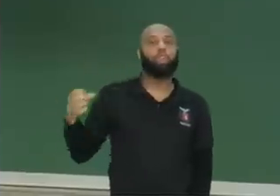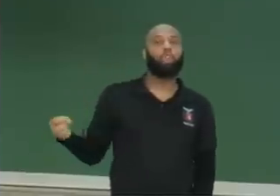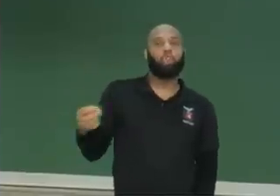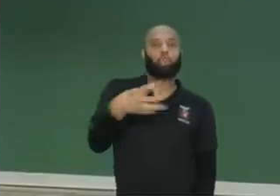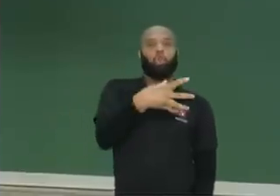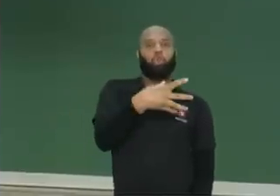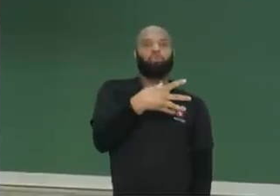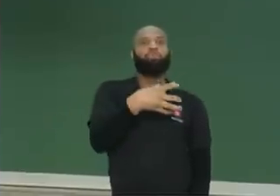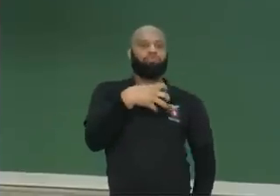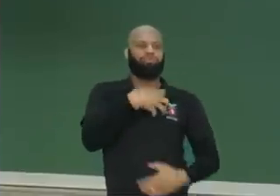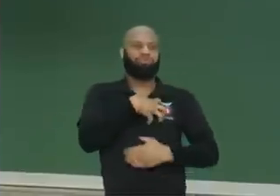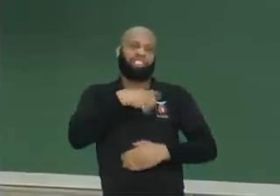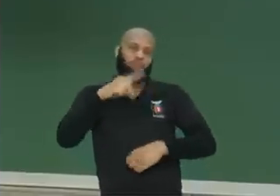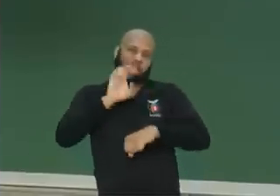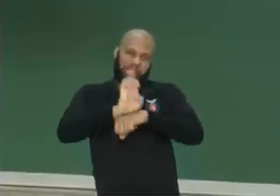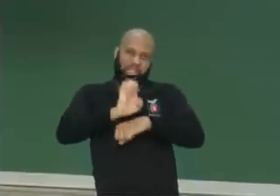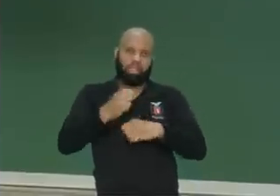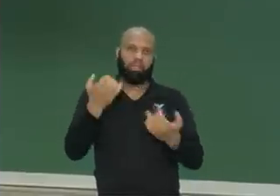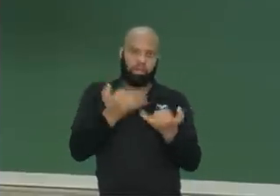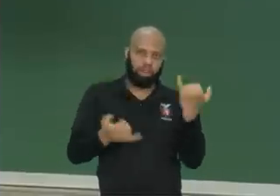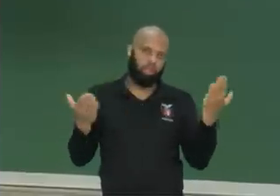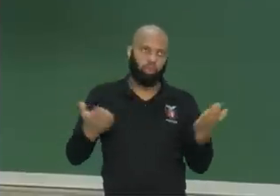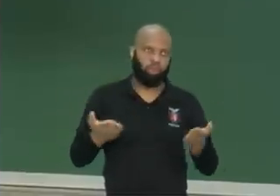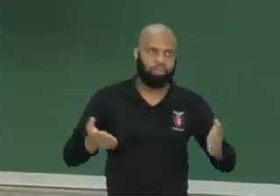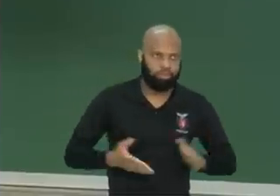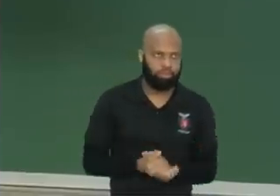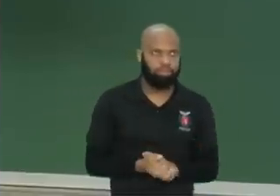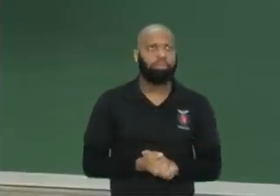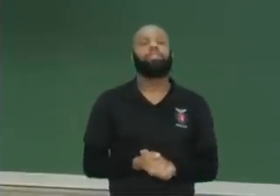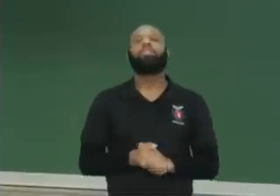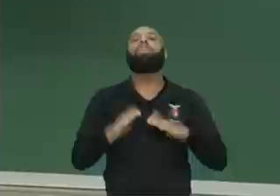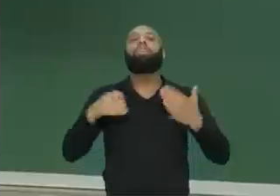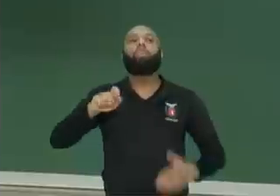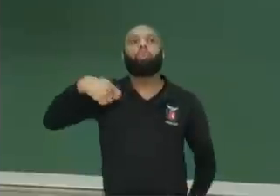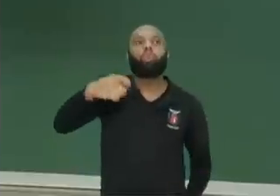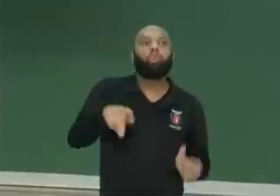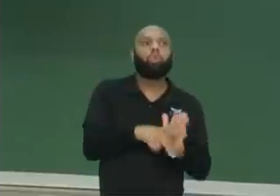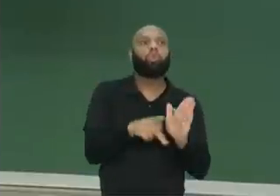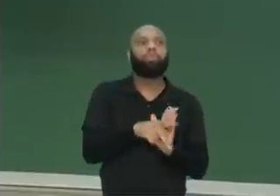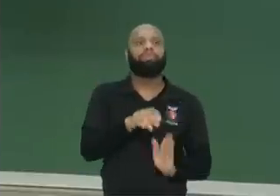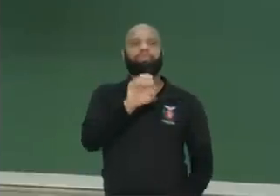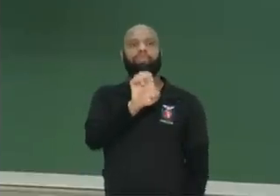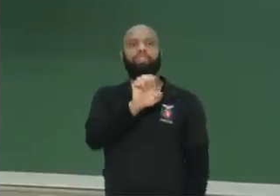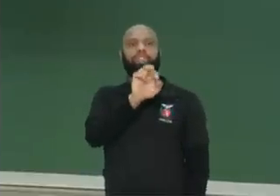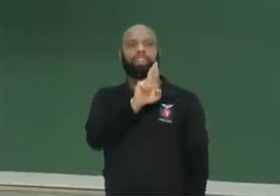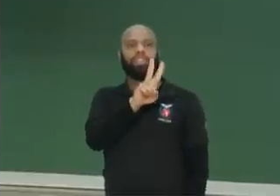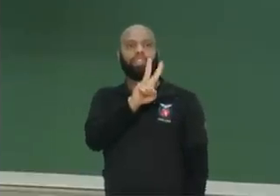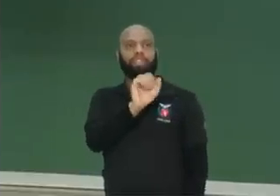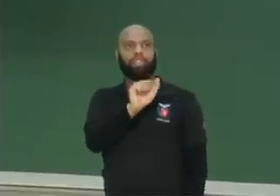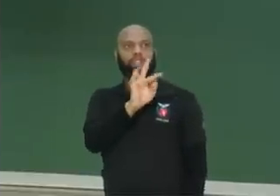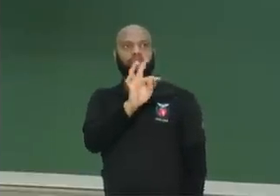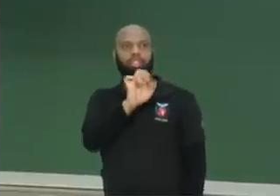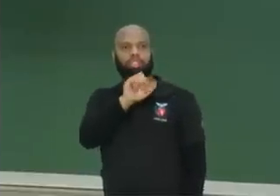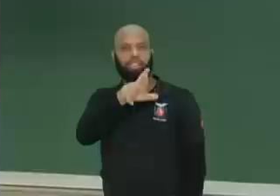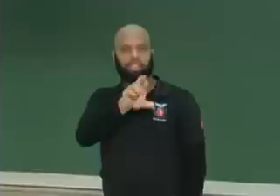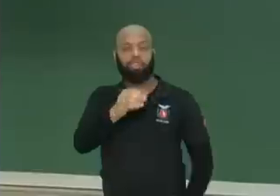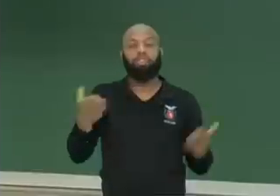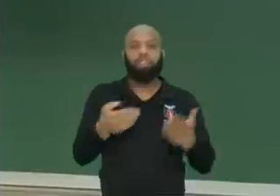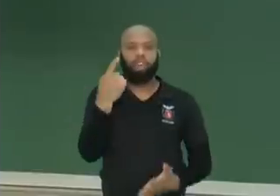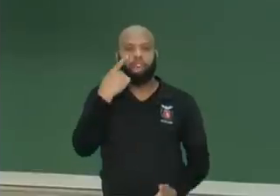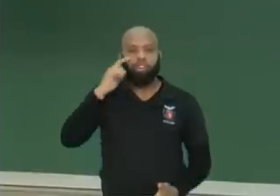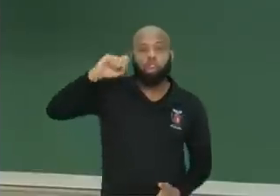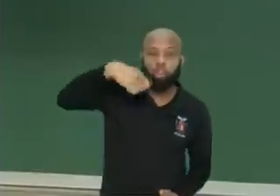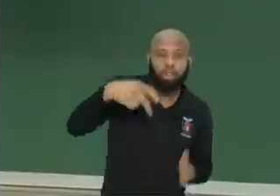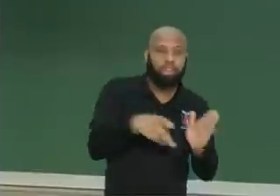uma nova província do Brasil. Gente, sobre o ciclo erva-mateiro, a gente vai se ater um pouquinho nessa questão do ciclo da